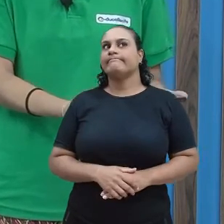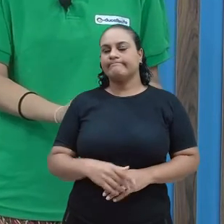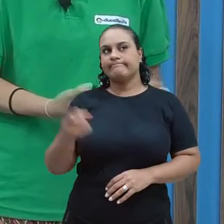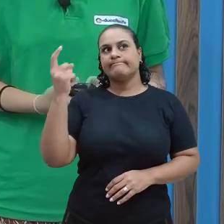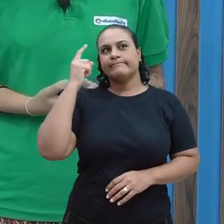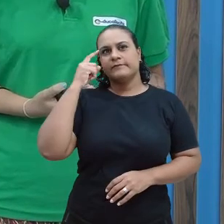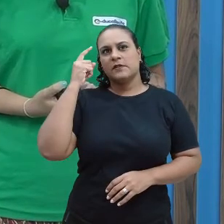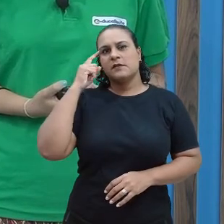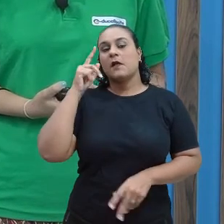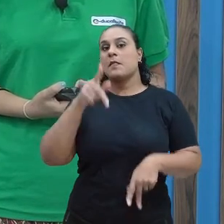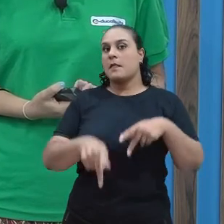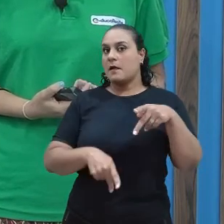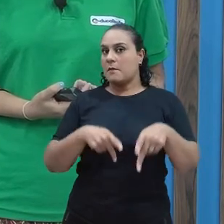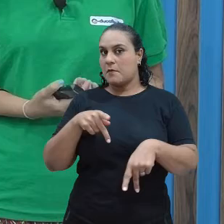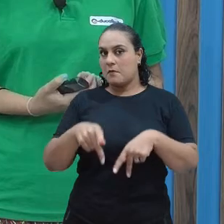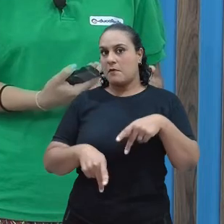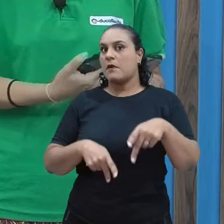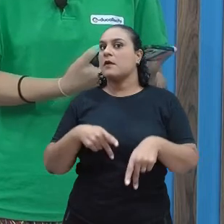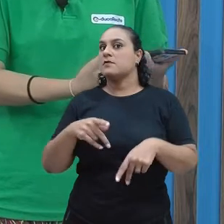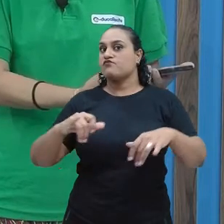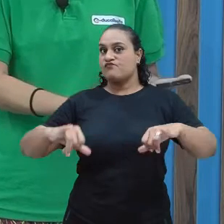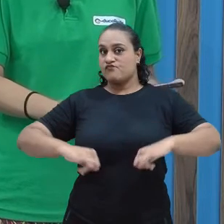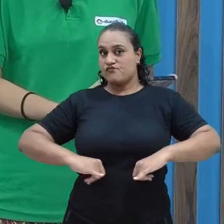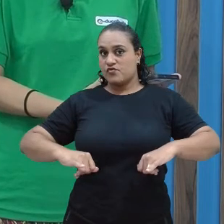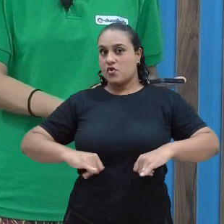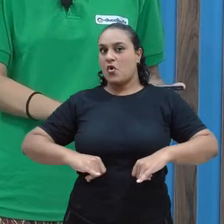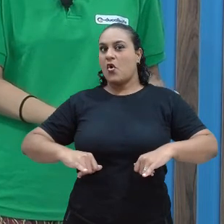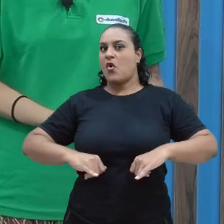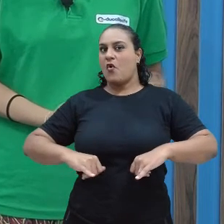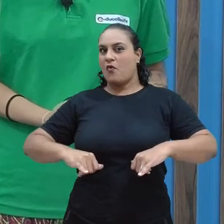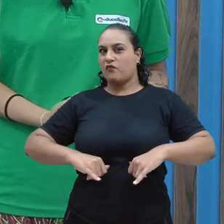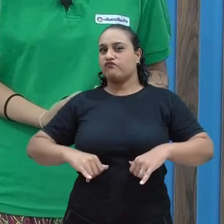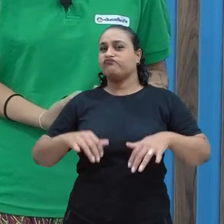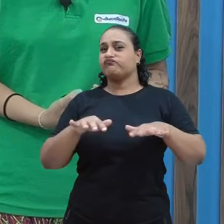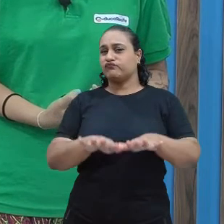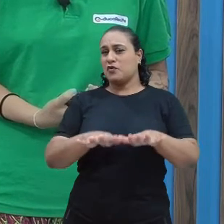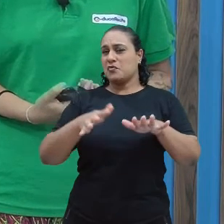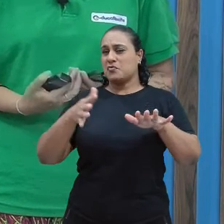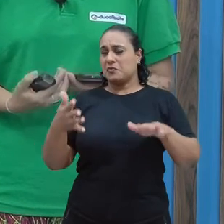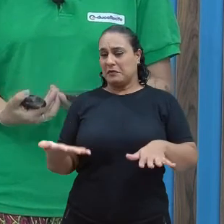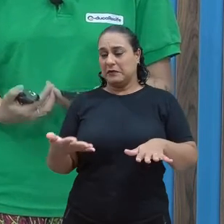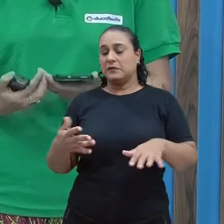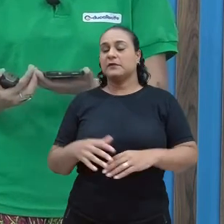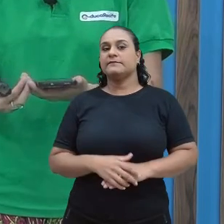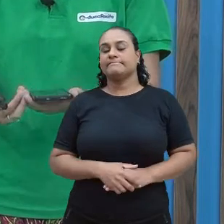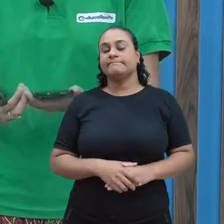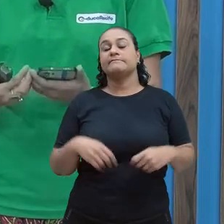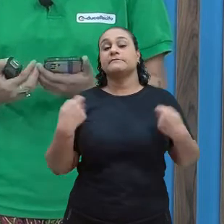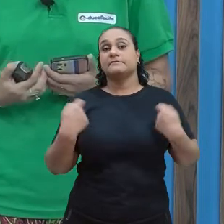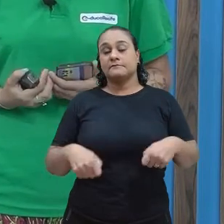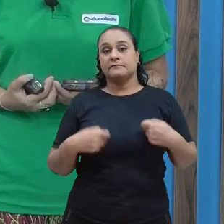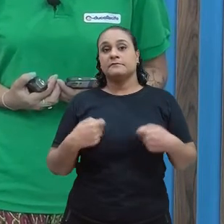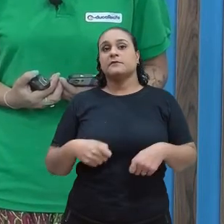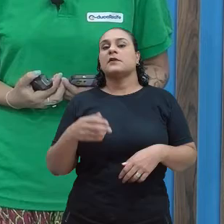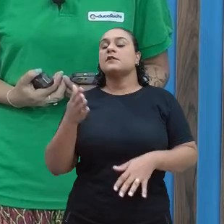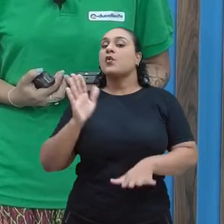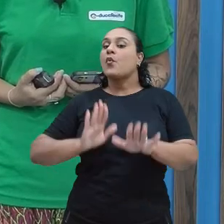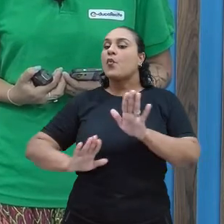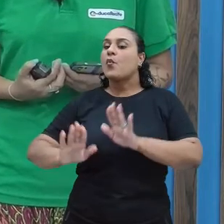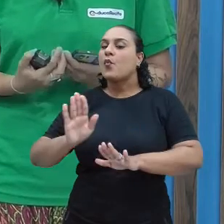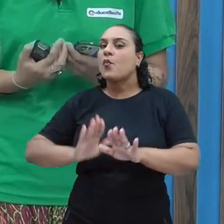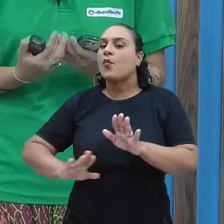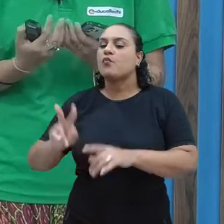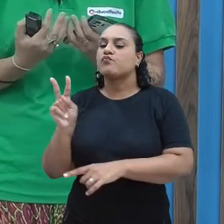pensar nessas populações, né, que estão excluídas à margem da nossa sociedade, e precisa também cuidar da nossa